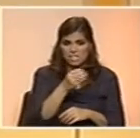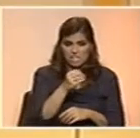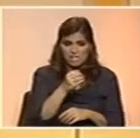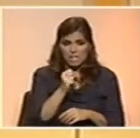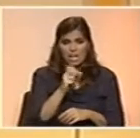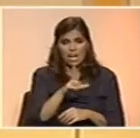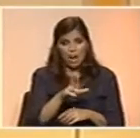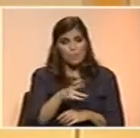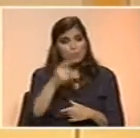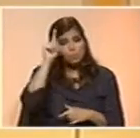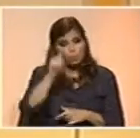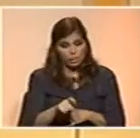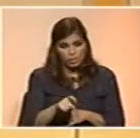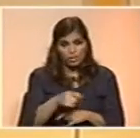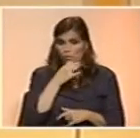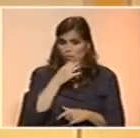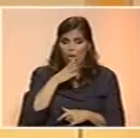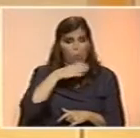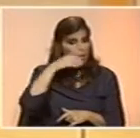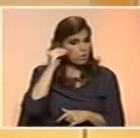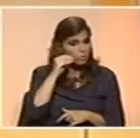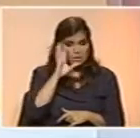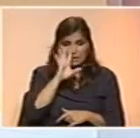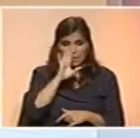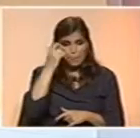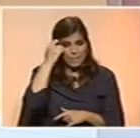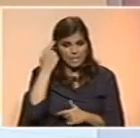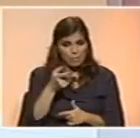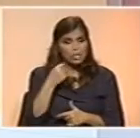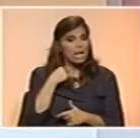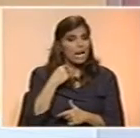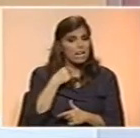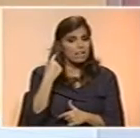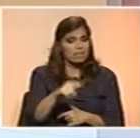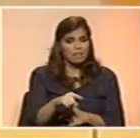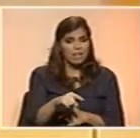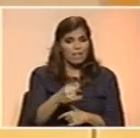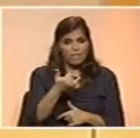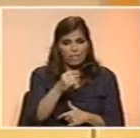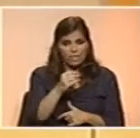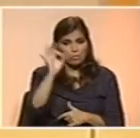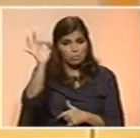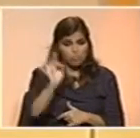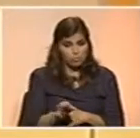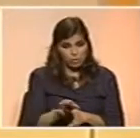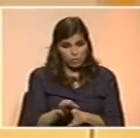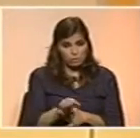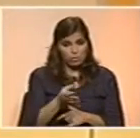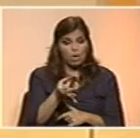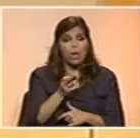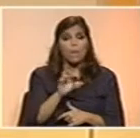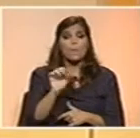de proteínas. Estamos a falar de um adulto? Do adulto. E se pensarmos que a carne tem aproximadamente 20% da carne é